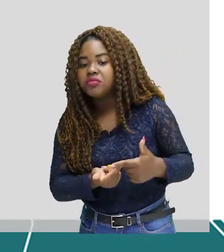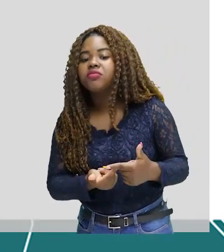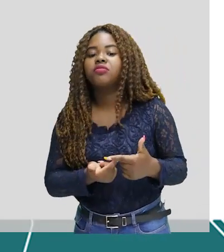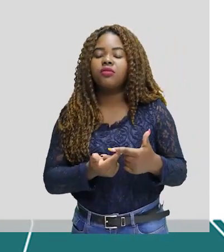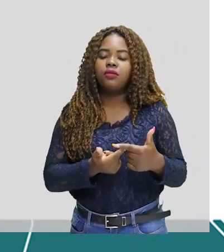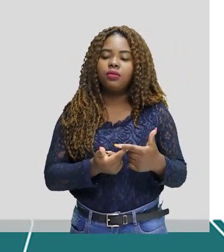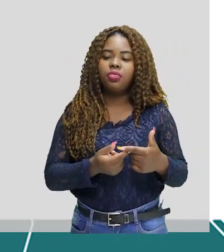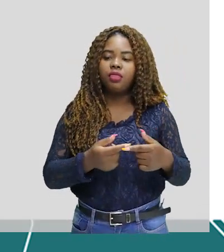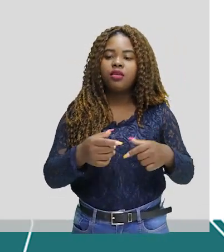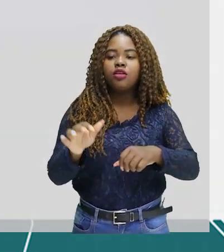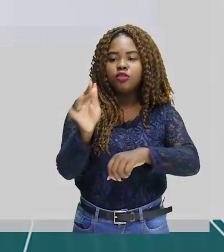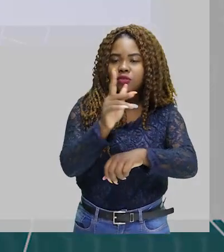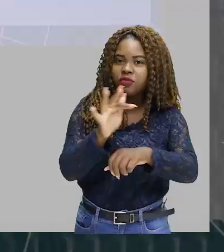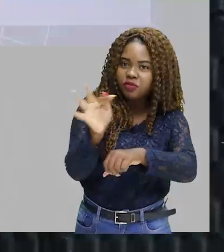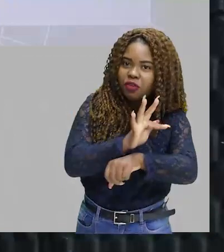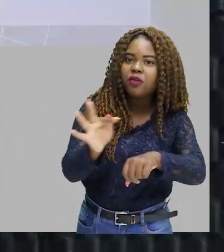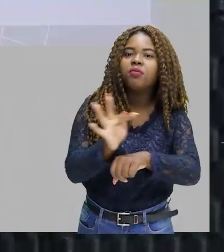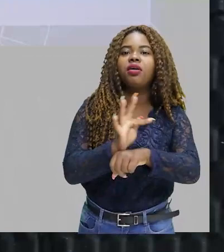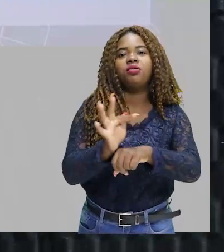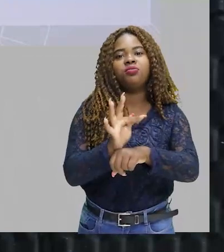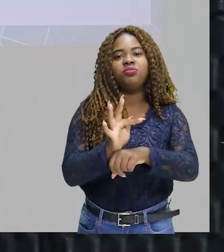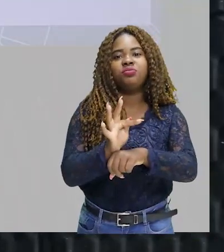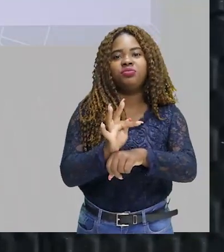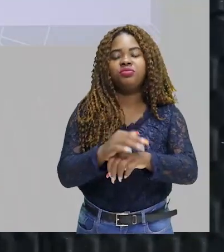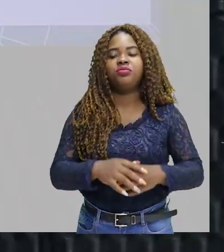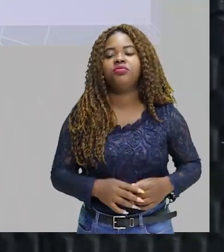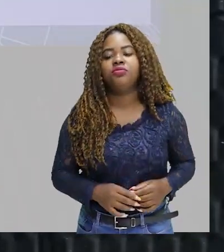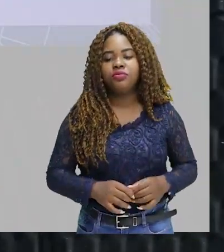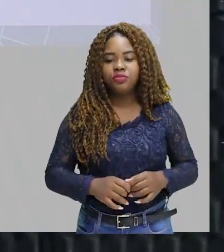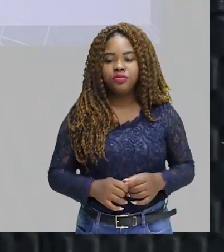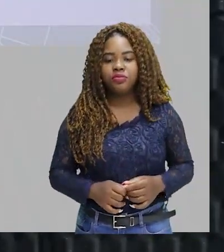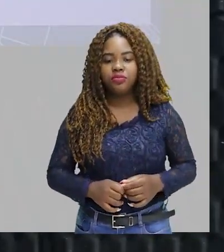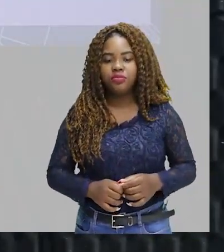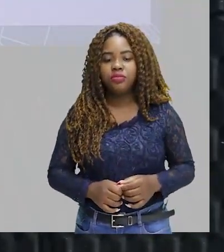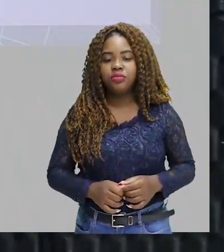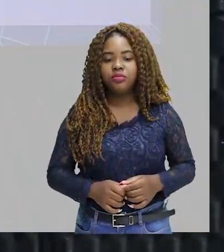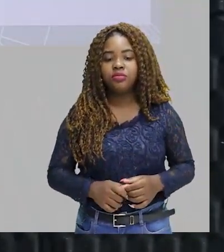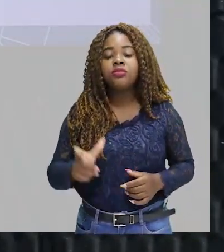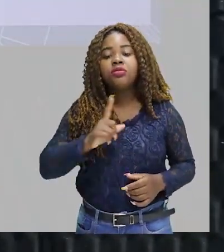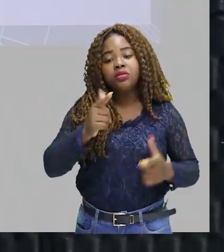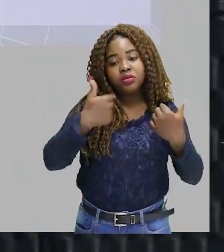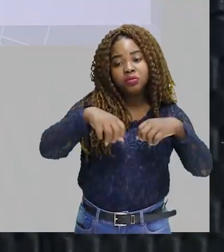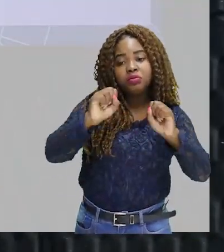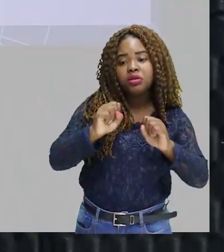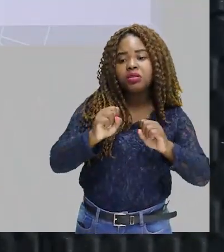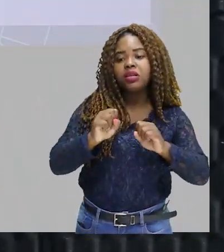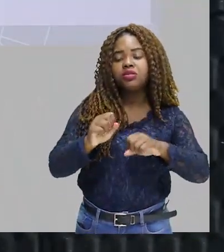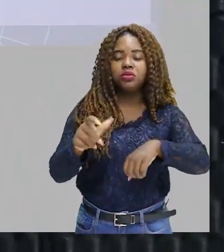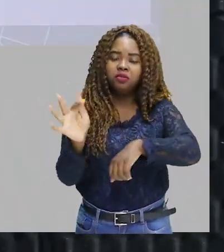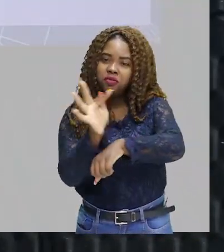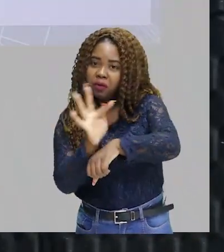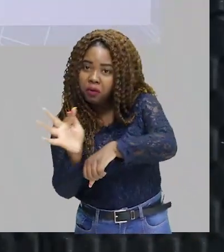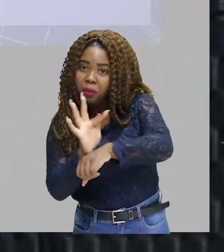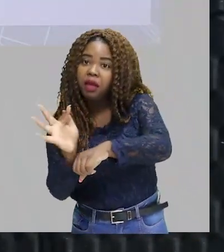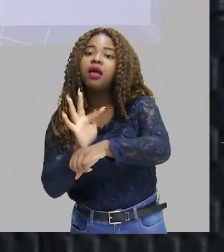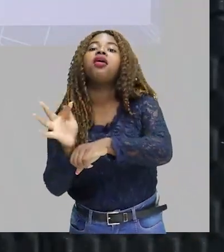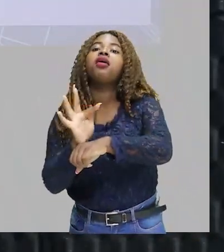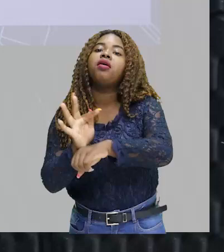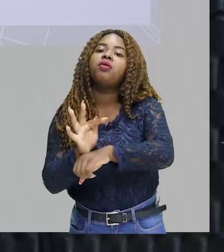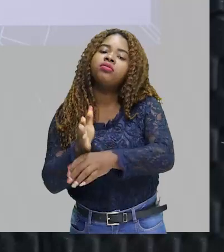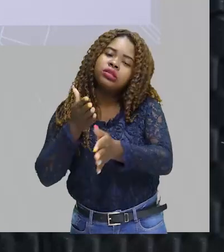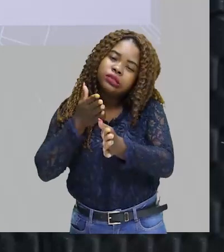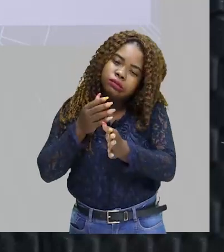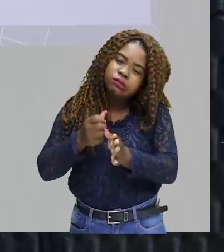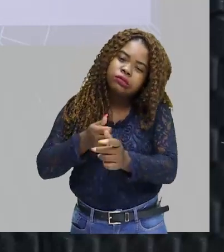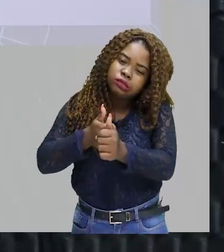Isso tem fomentado críticas quanto à nova forma de escrita utilizada. Então, nós temos uma linguagem padrão, né, aquela que segue mais as